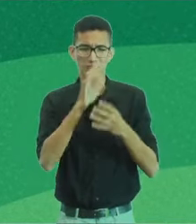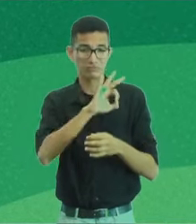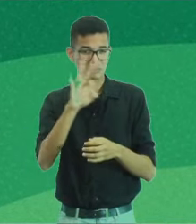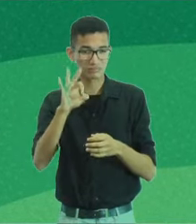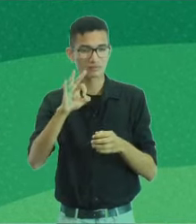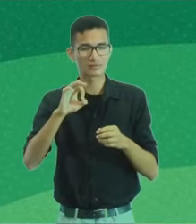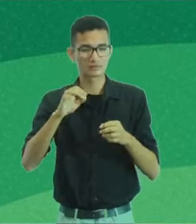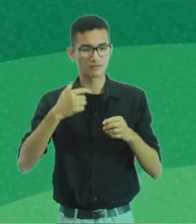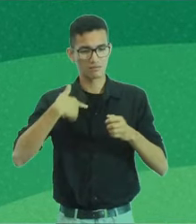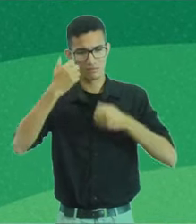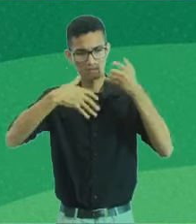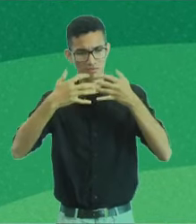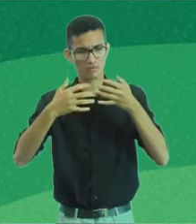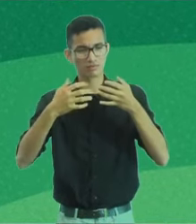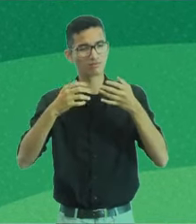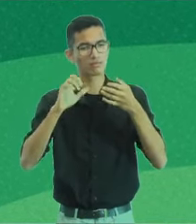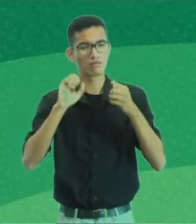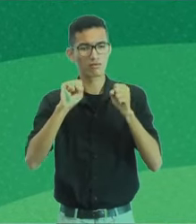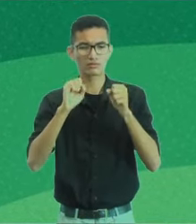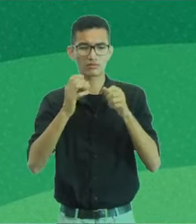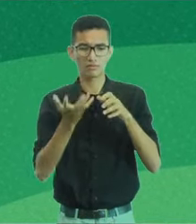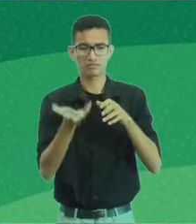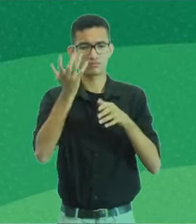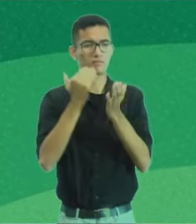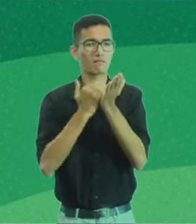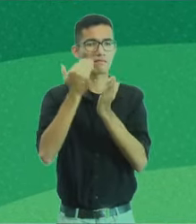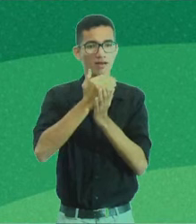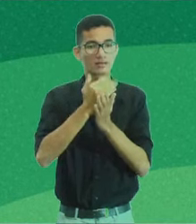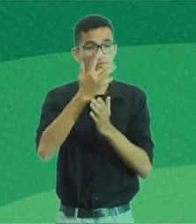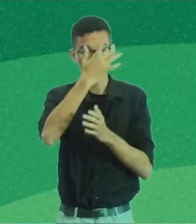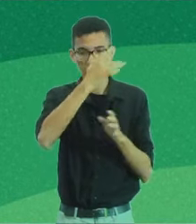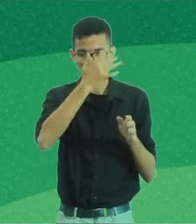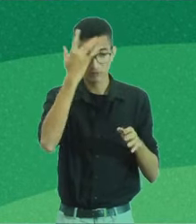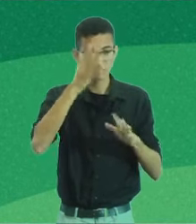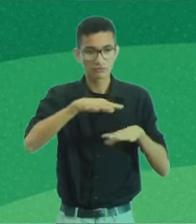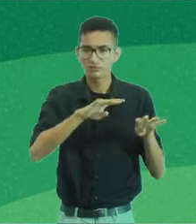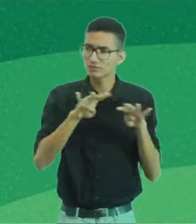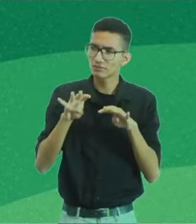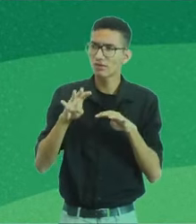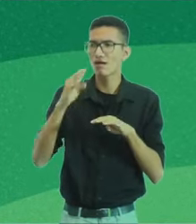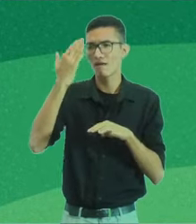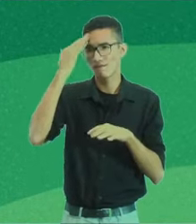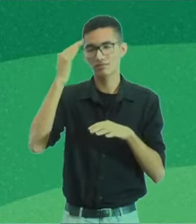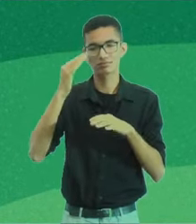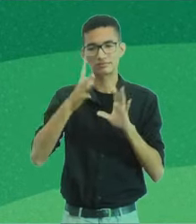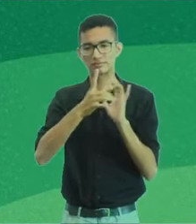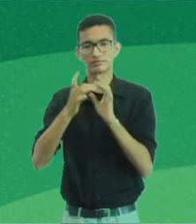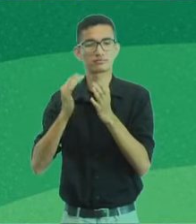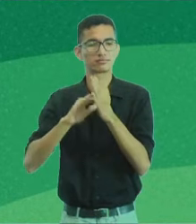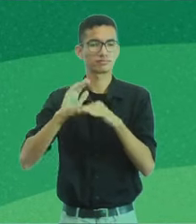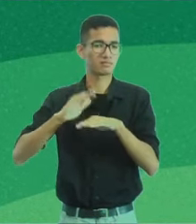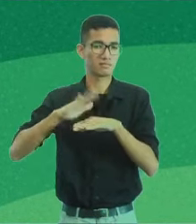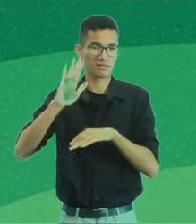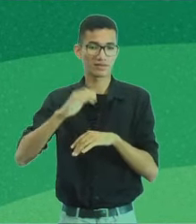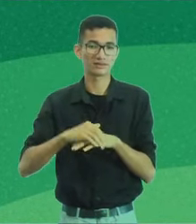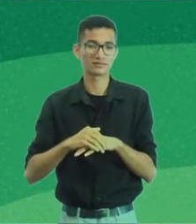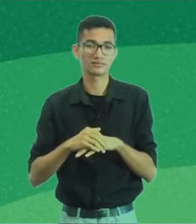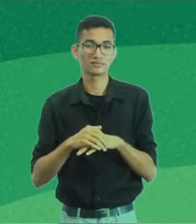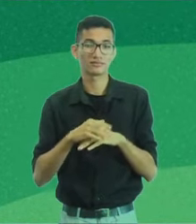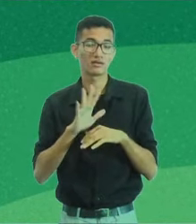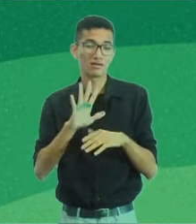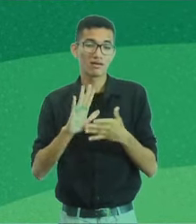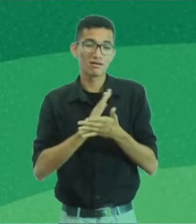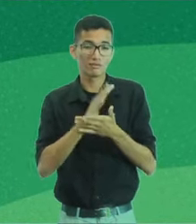uma forma muito mais positiva e que talvez fosse Faria muito mais sentido do que eu mas ao mesmo tempo tem pessoas que só